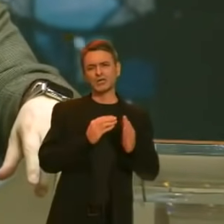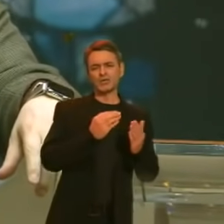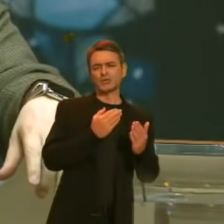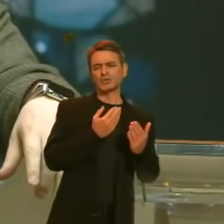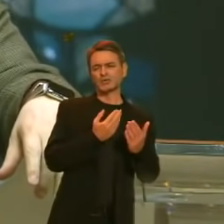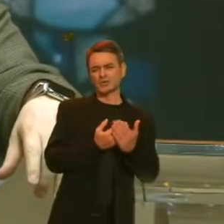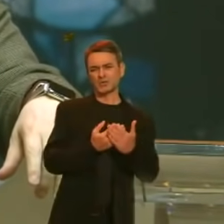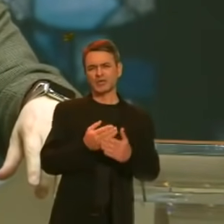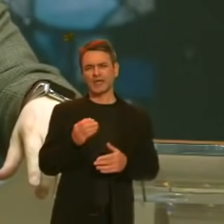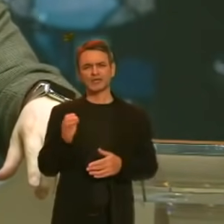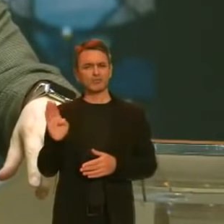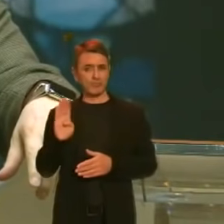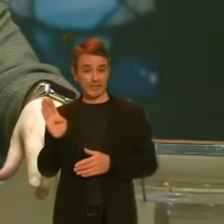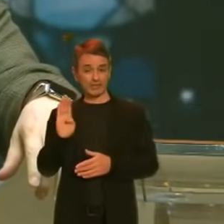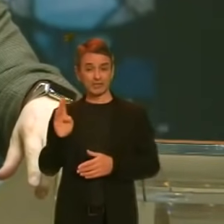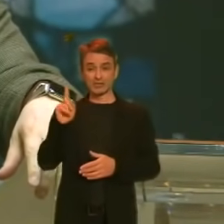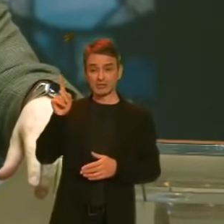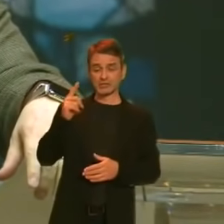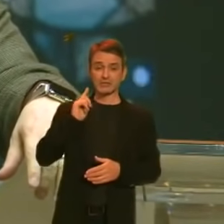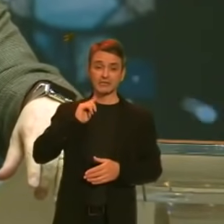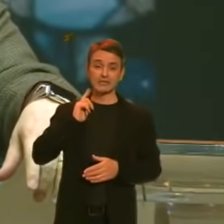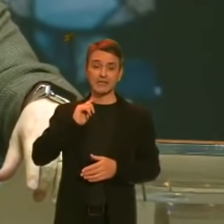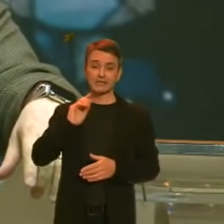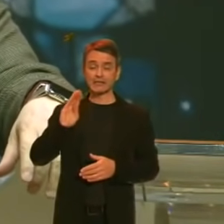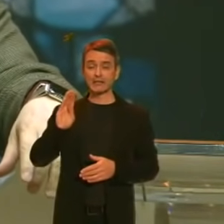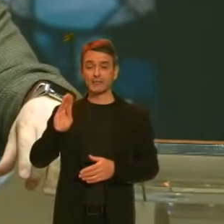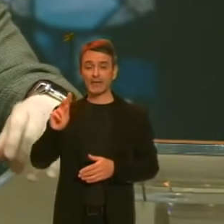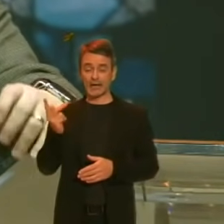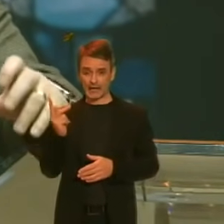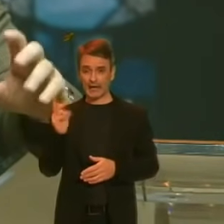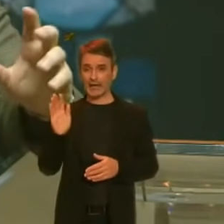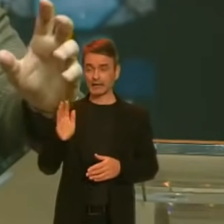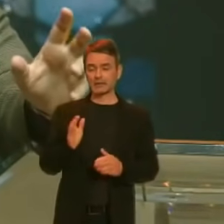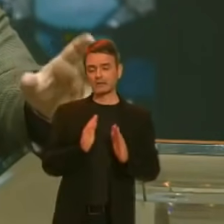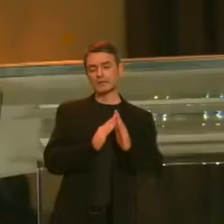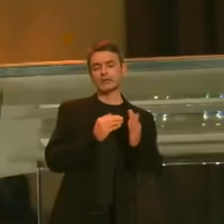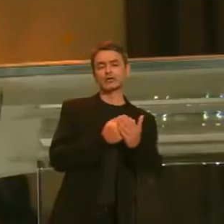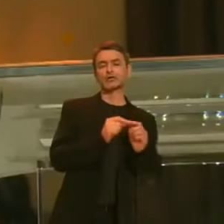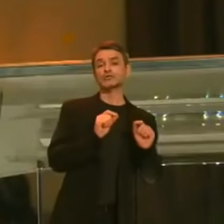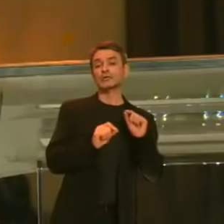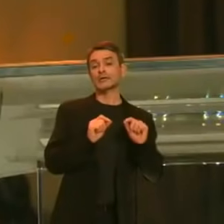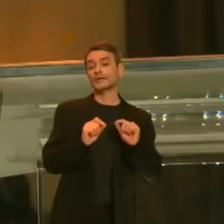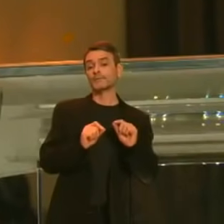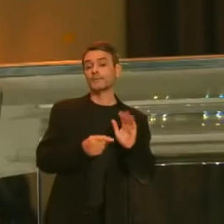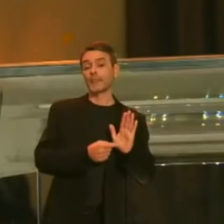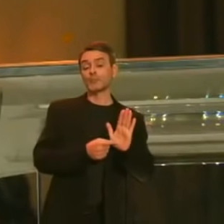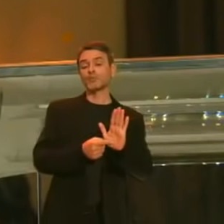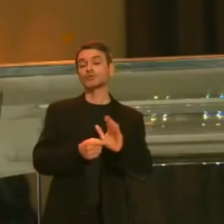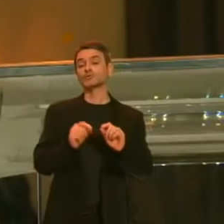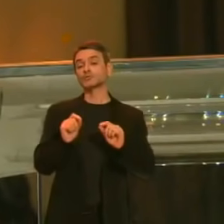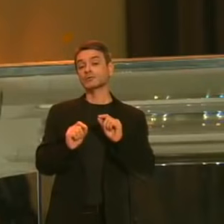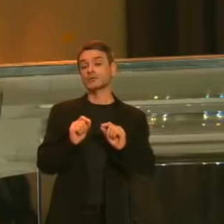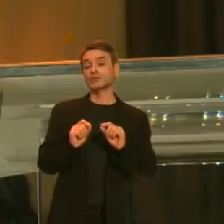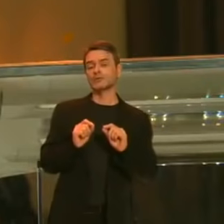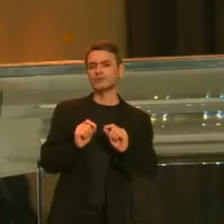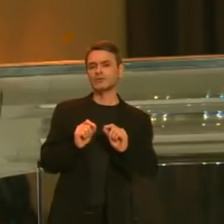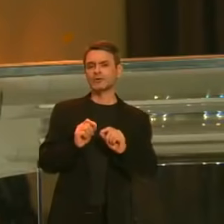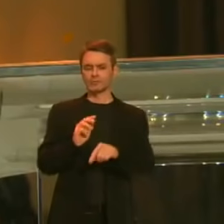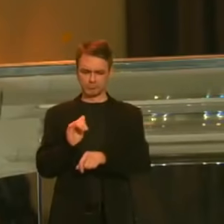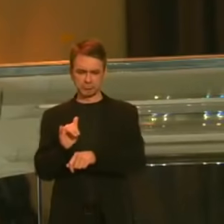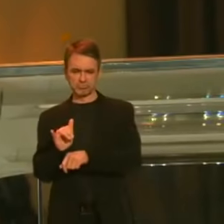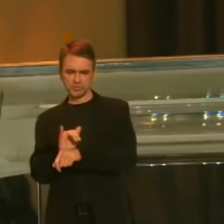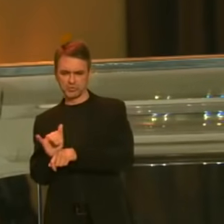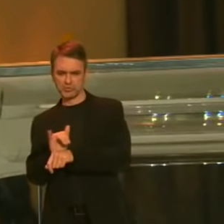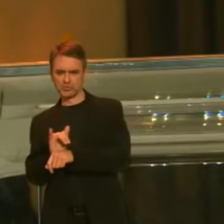de Belo Horizonte, porque aquele colégio batista tinha veiculado um YouTube,